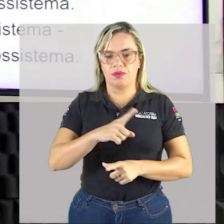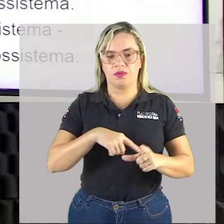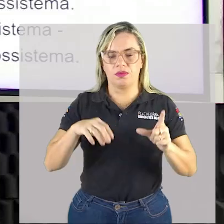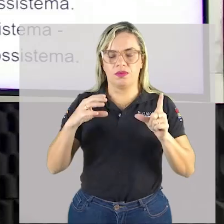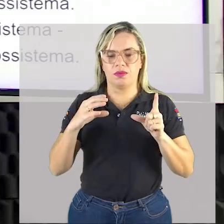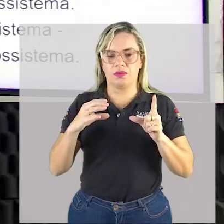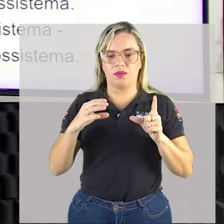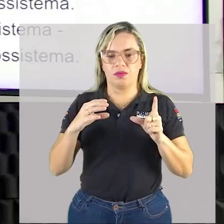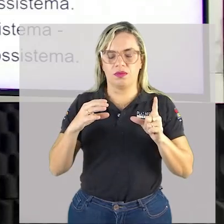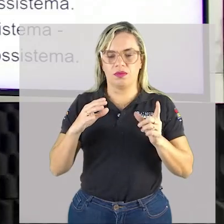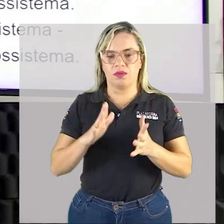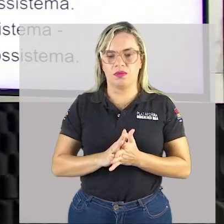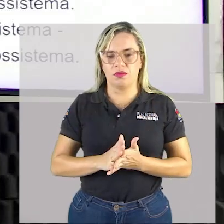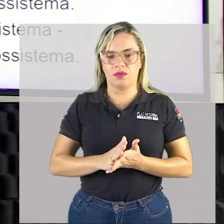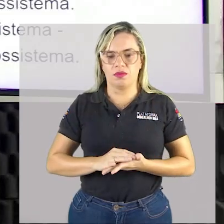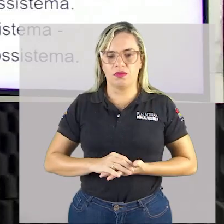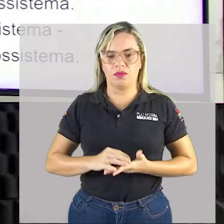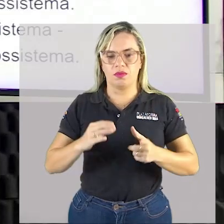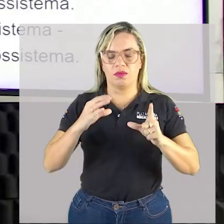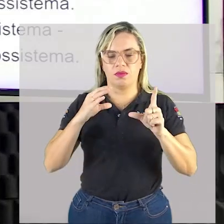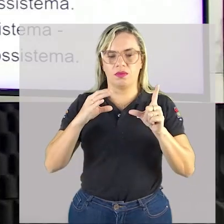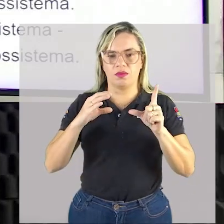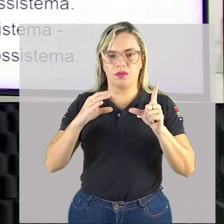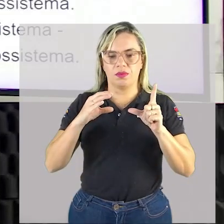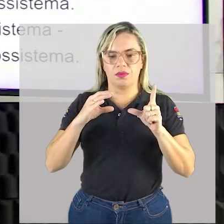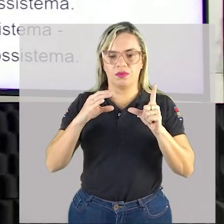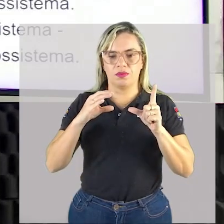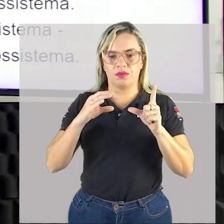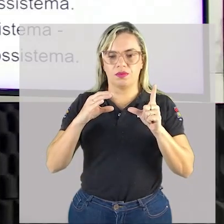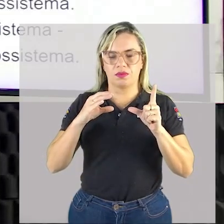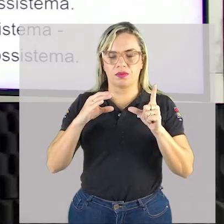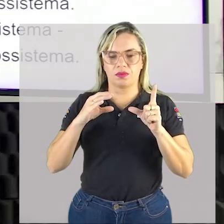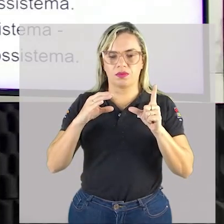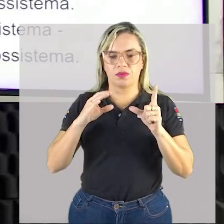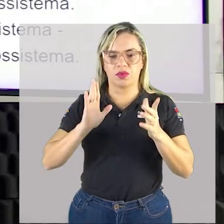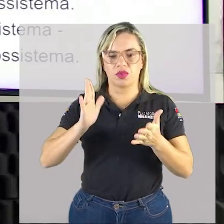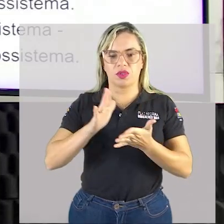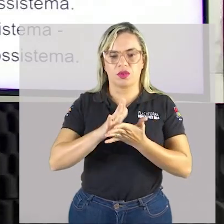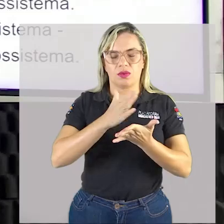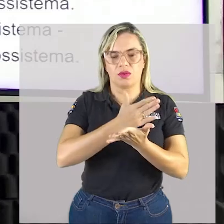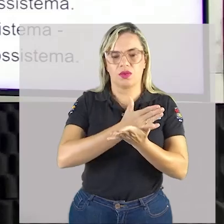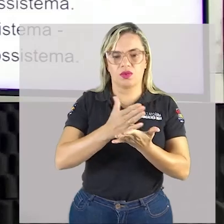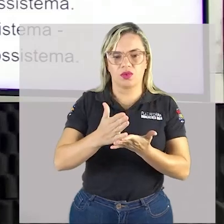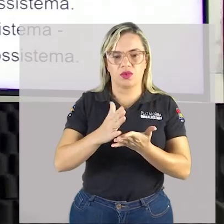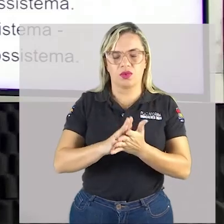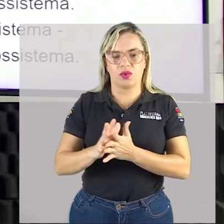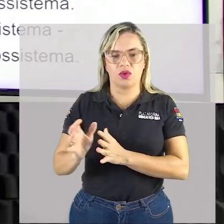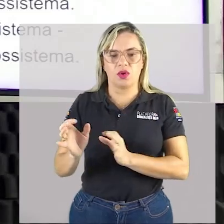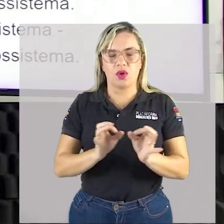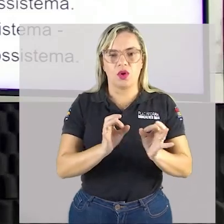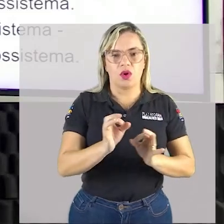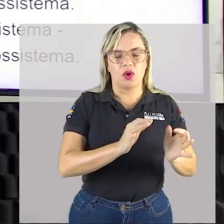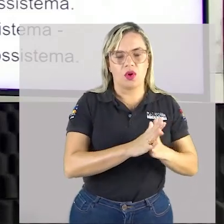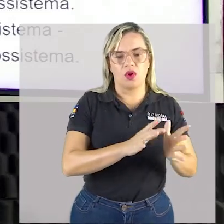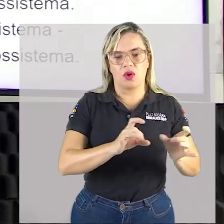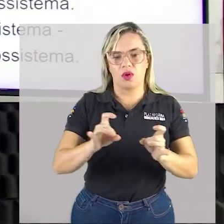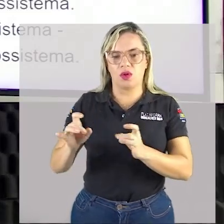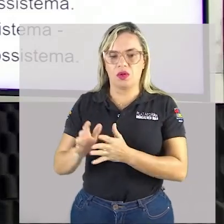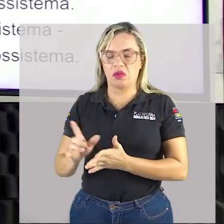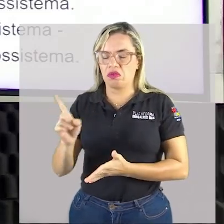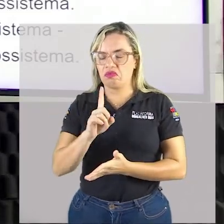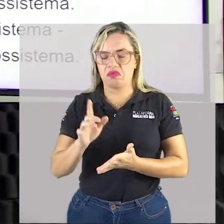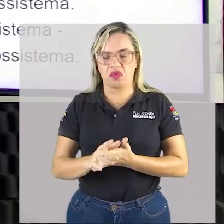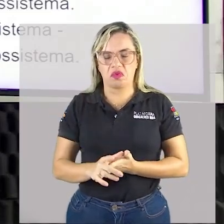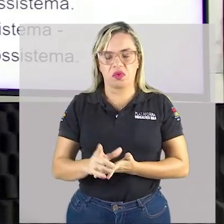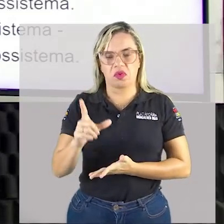C, tecido, célula, órgão. Então ele já começou com o tecido, ele nem começou com a coisa menor, né? A menor